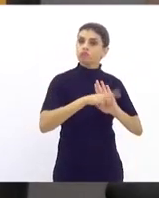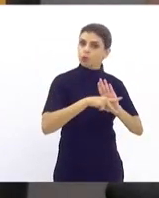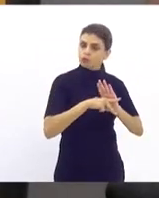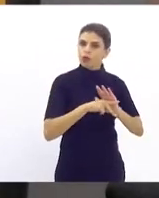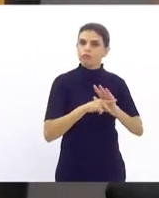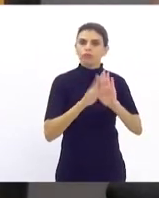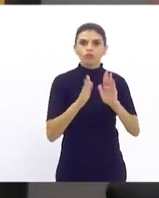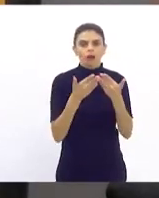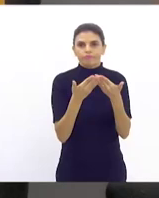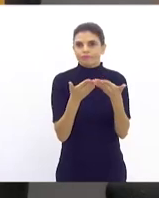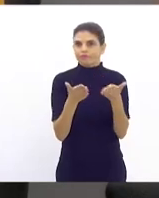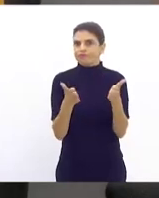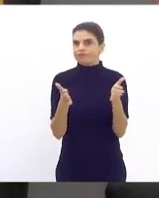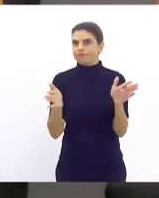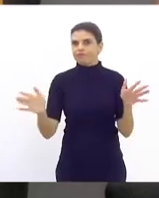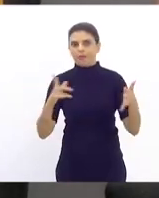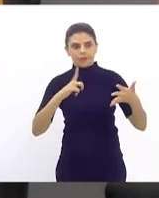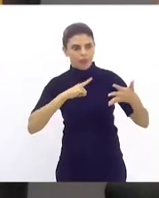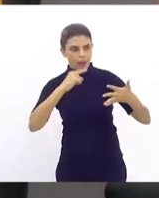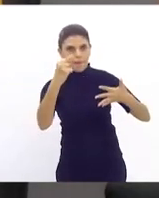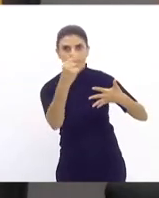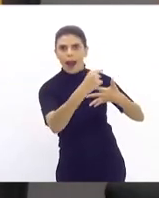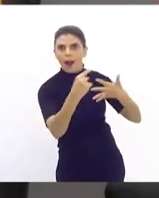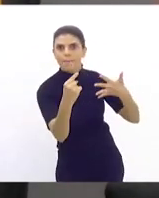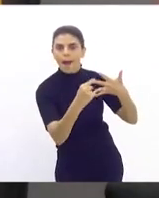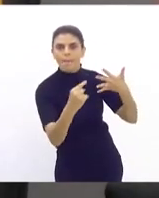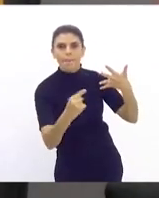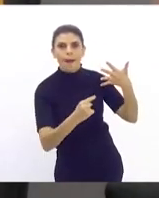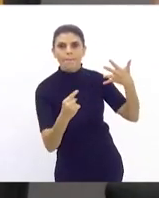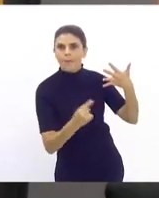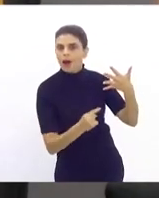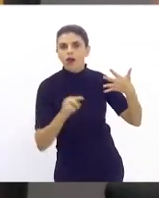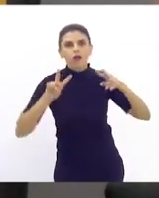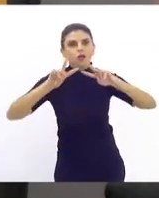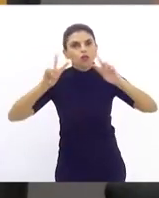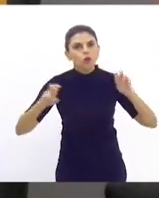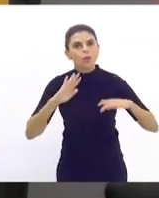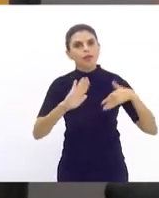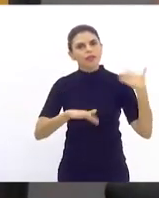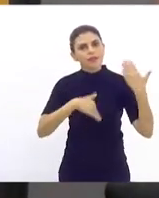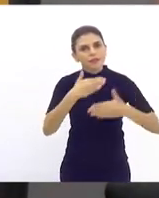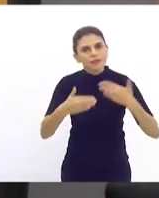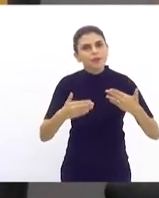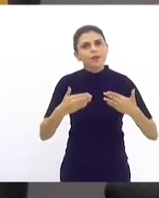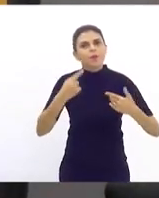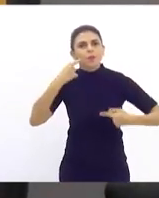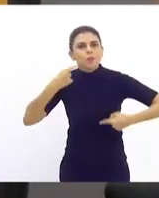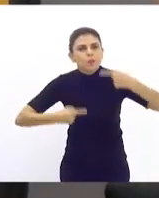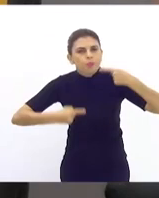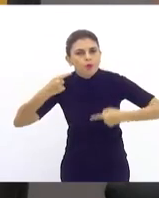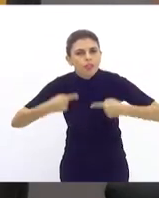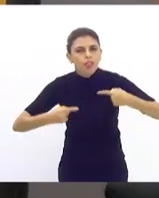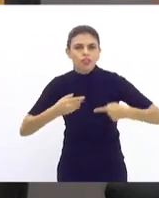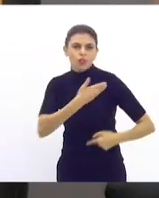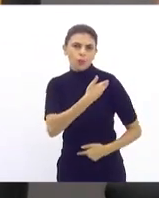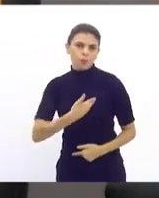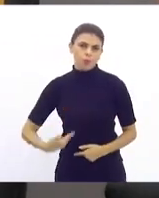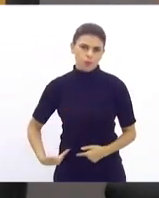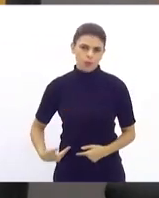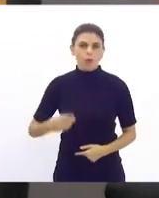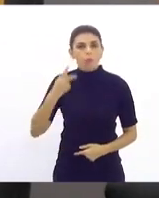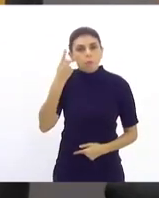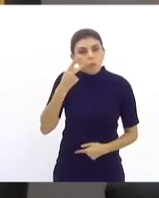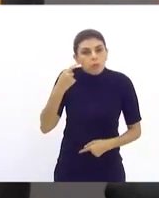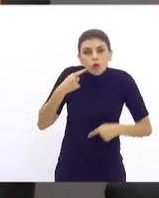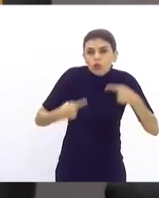mais amplo, que visa, na verdade, a questão do desenvolvimento de políticas públicas no sentido de